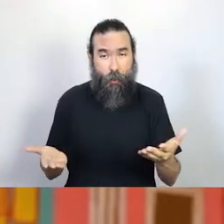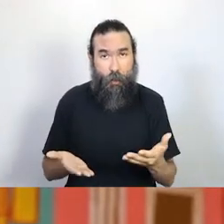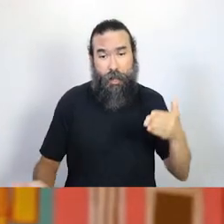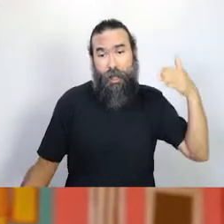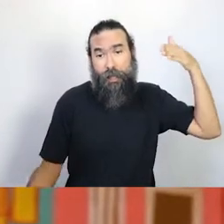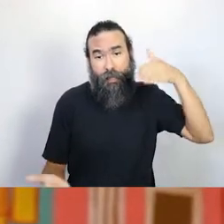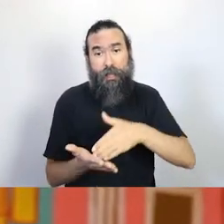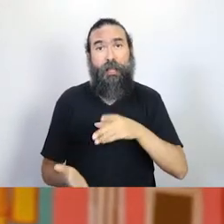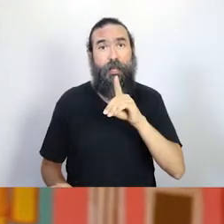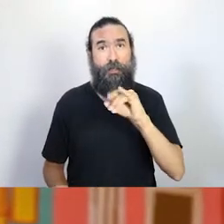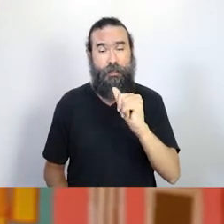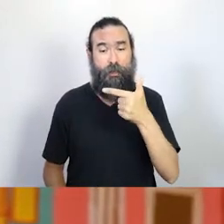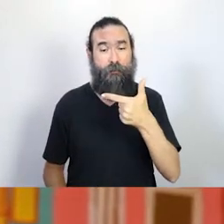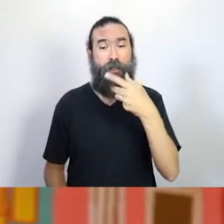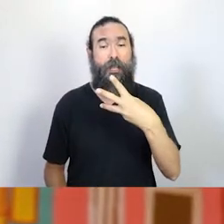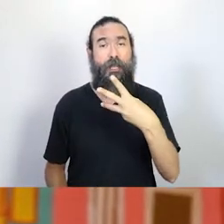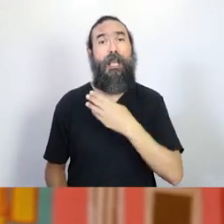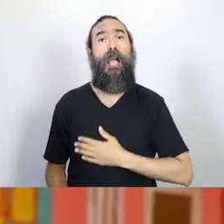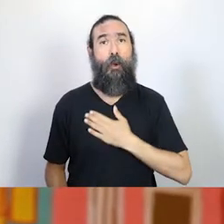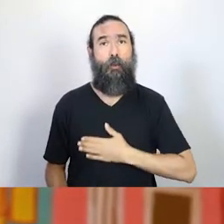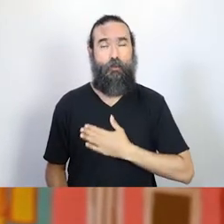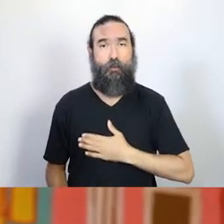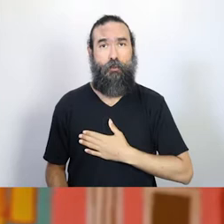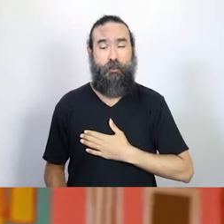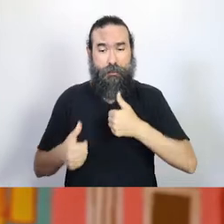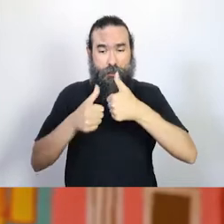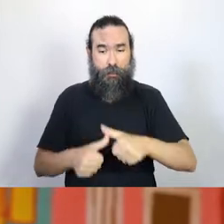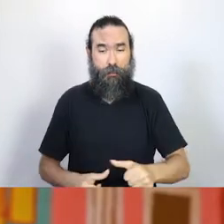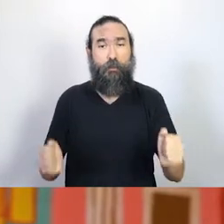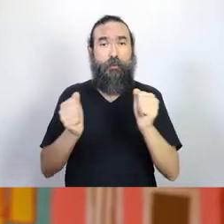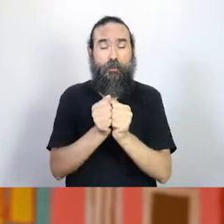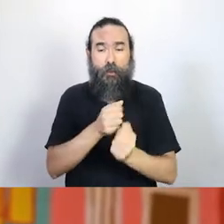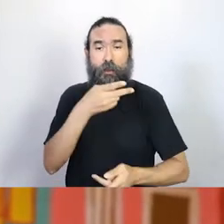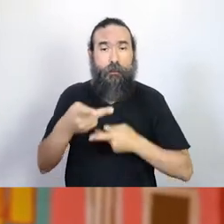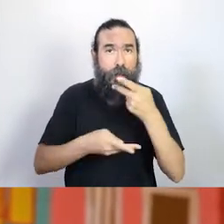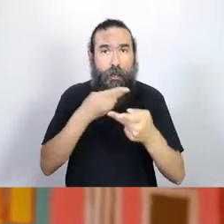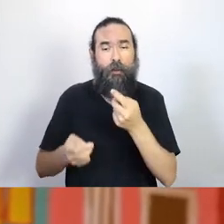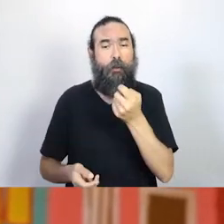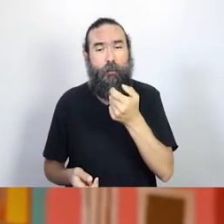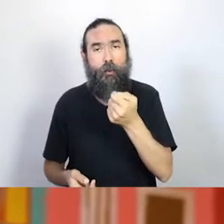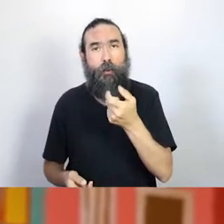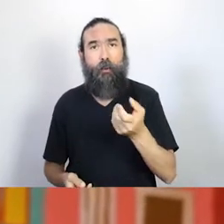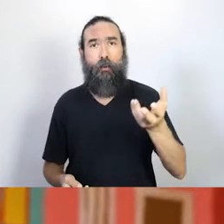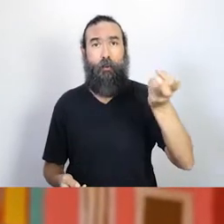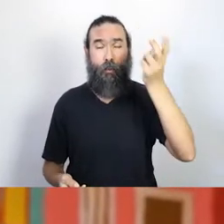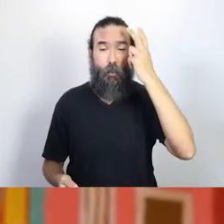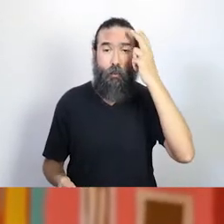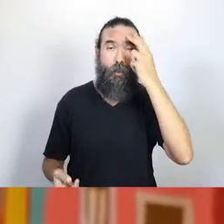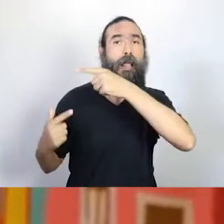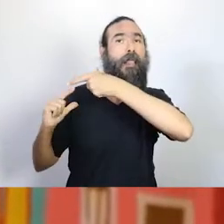dia 23 de agosto. Estaremos aqui juntos, falando um pouco sobre